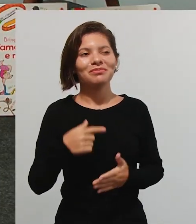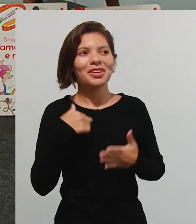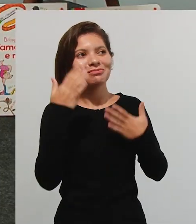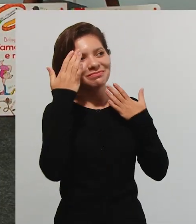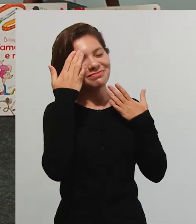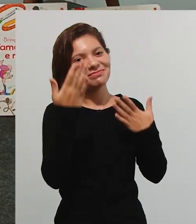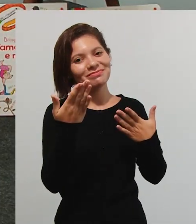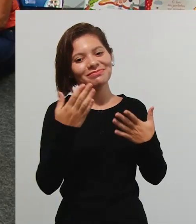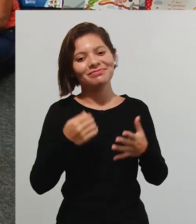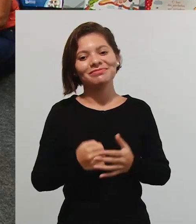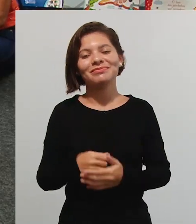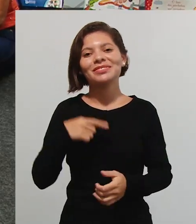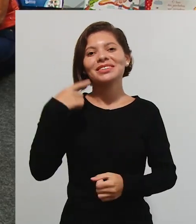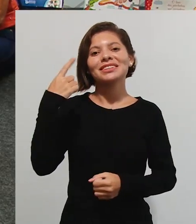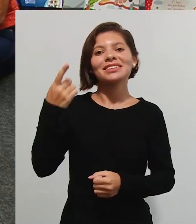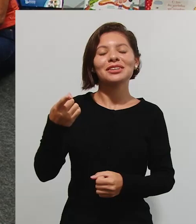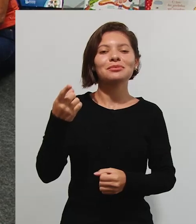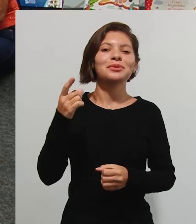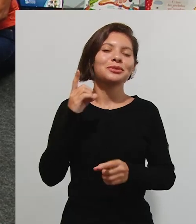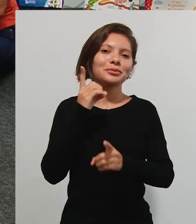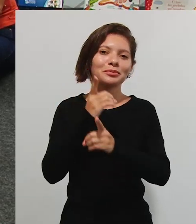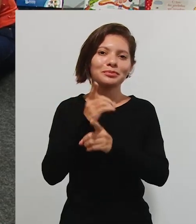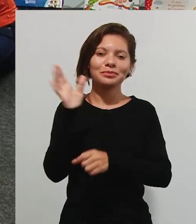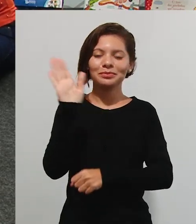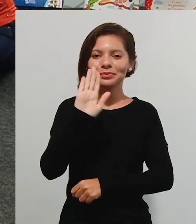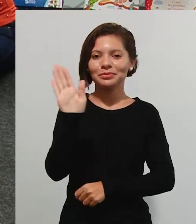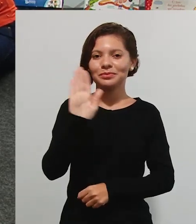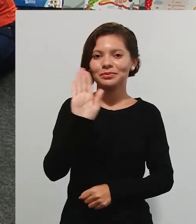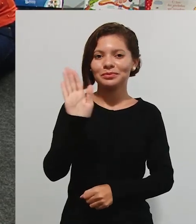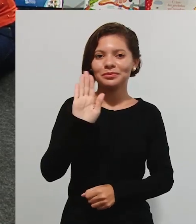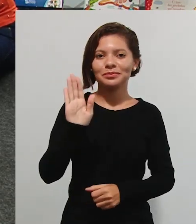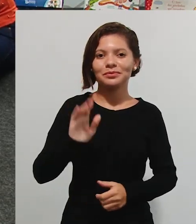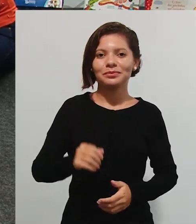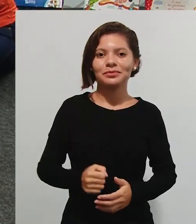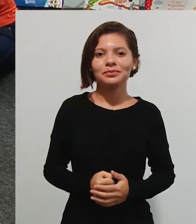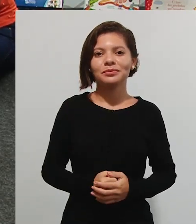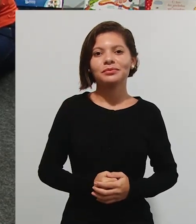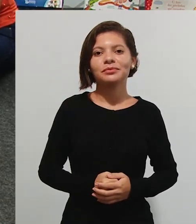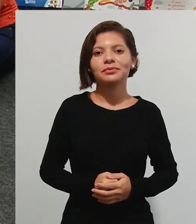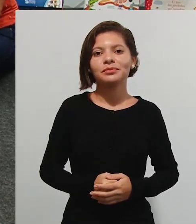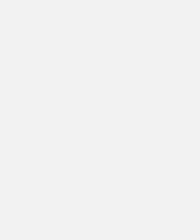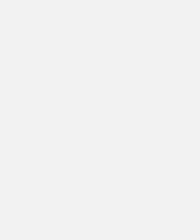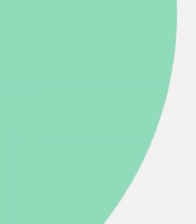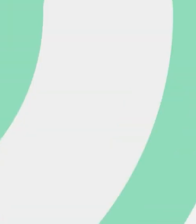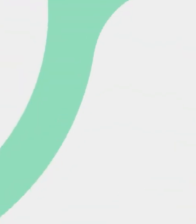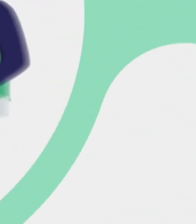Helenilda. Até a próxima. Bonanças!